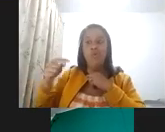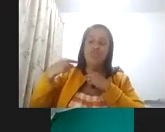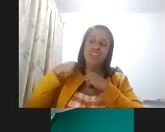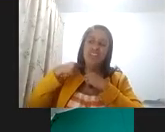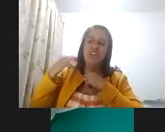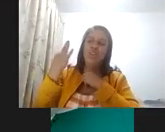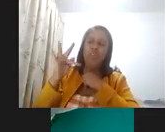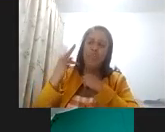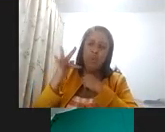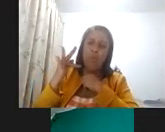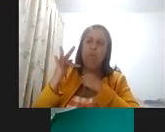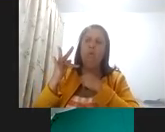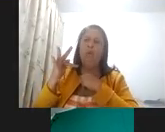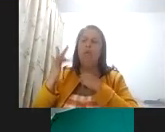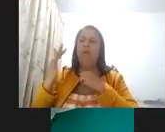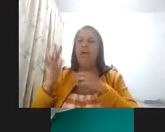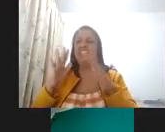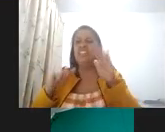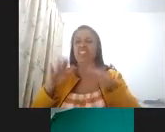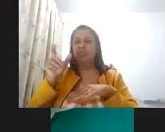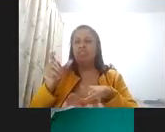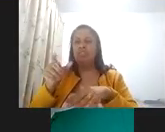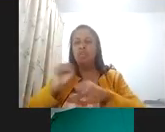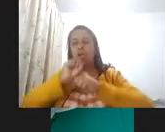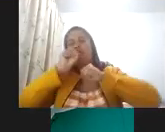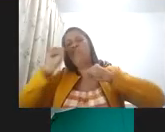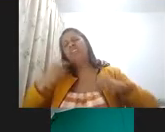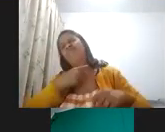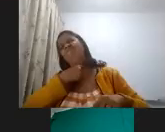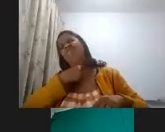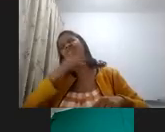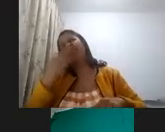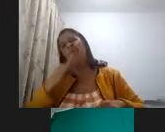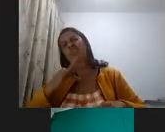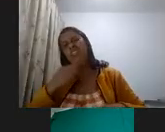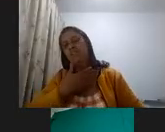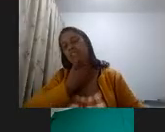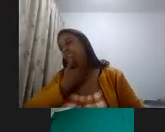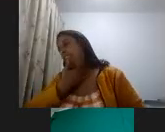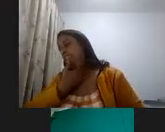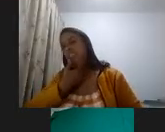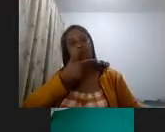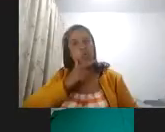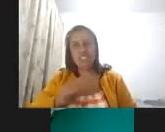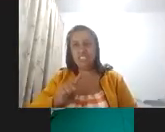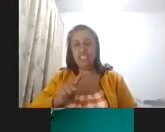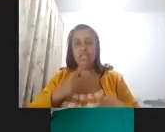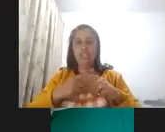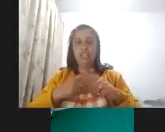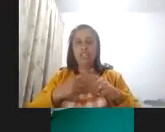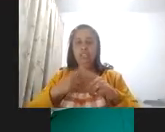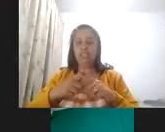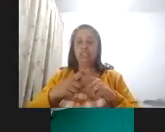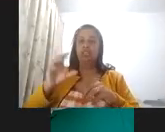região bastante afetada. Tem aqueles discos, como a gente vê também na coluna lombar. Então, é uma região que sofre também muitos problemas de hérnia de